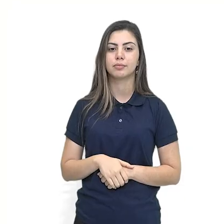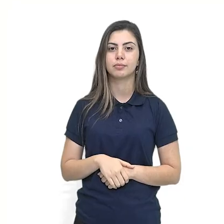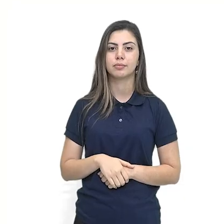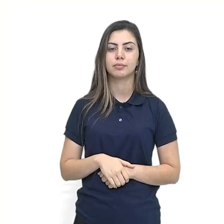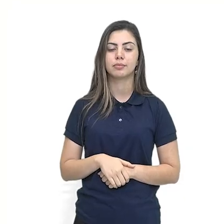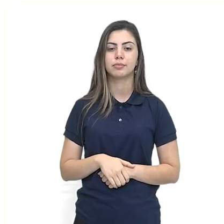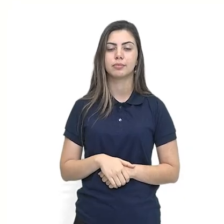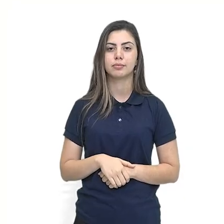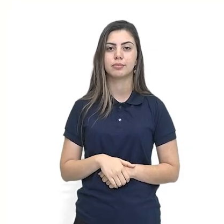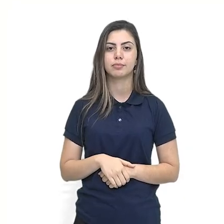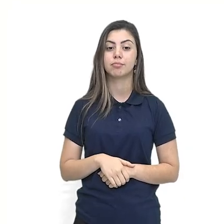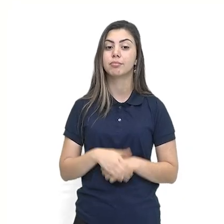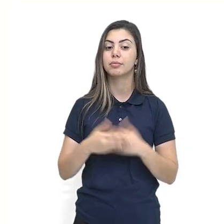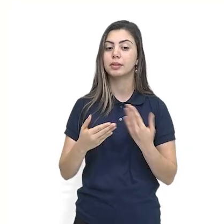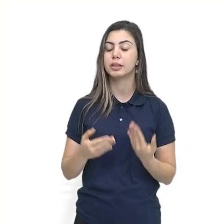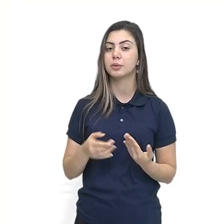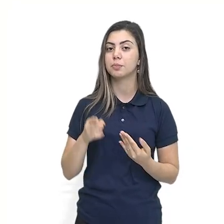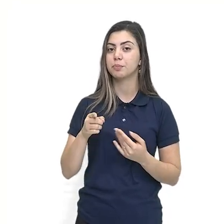represento